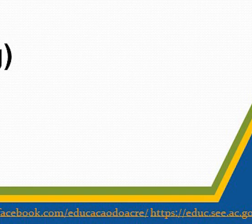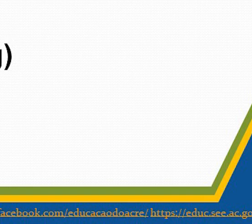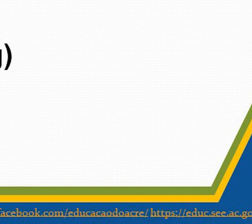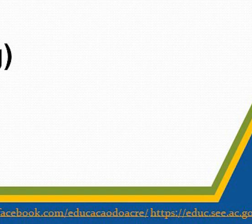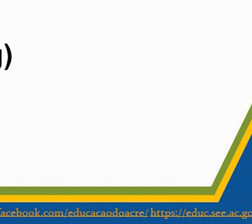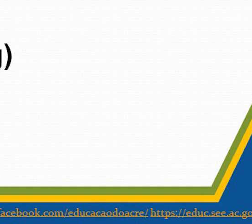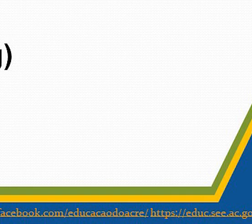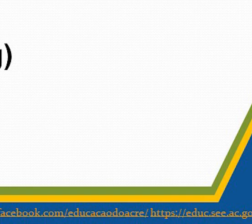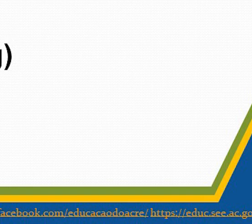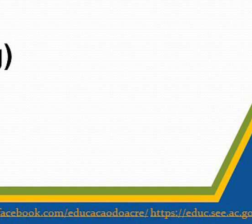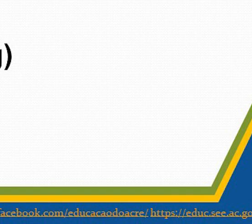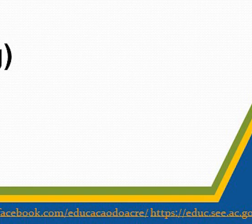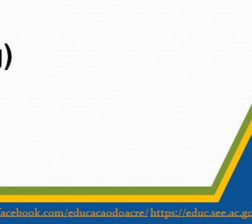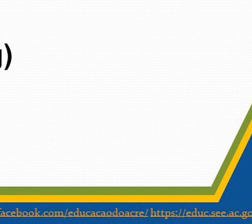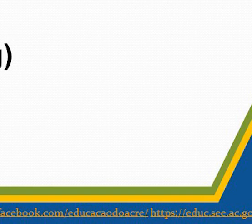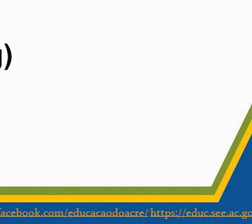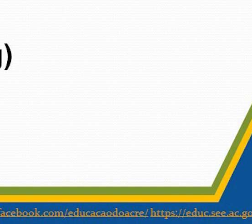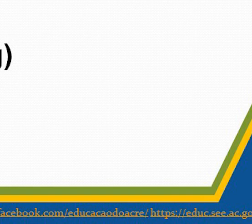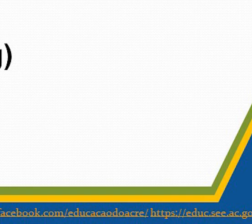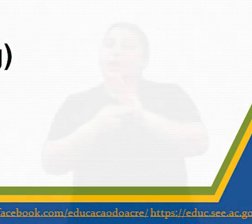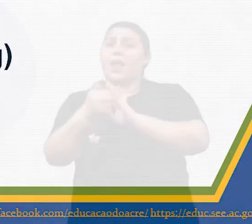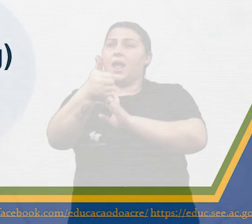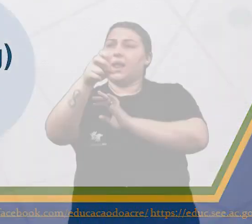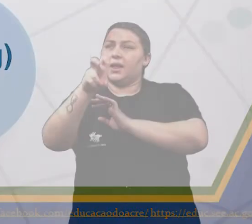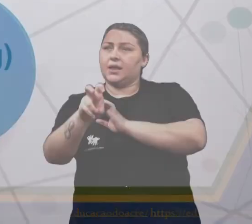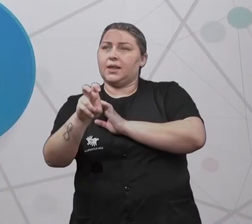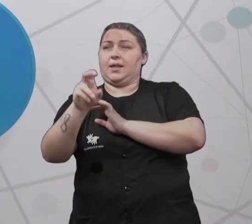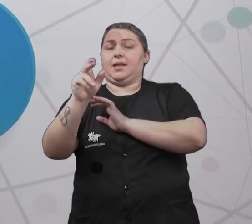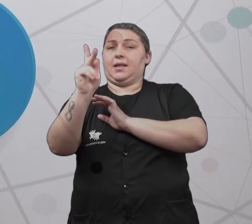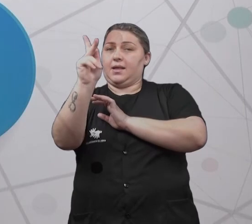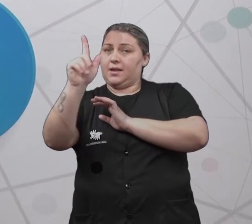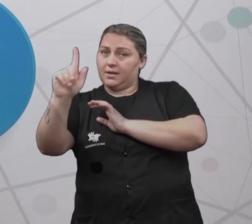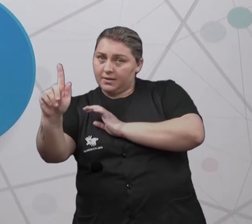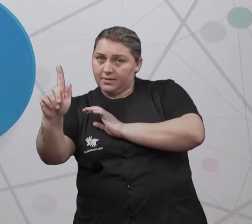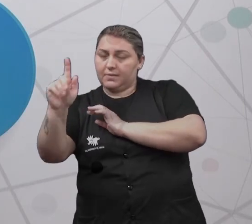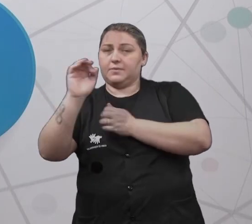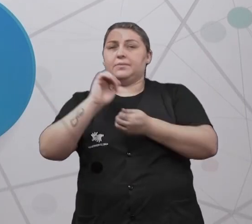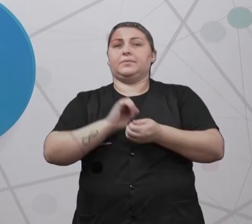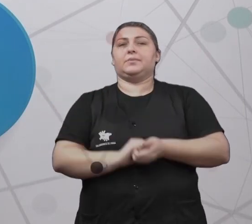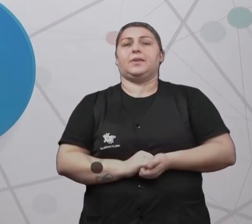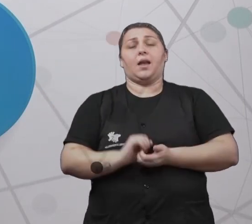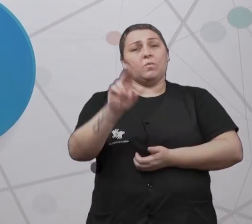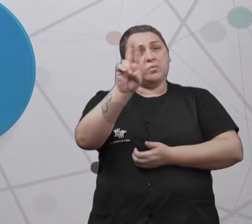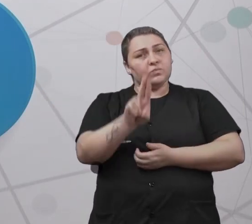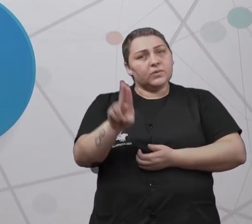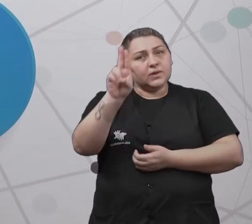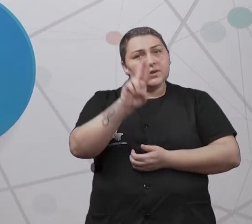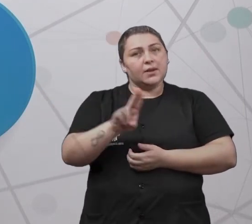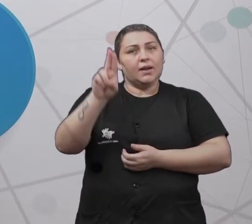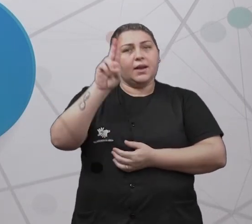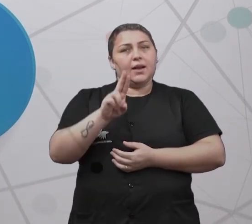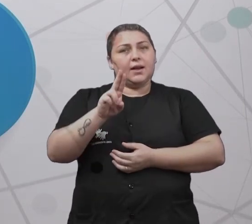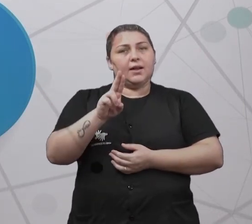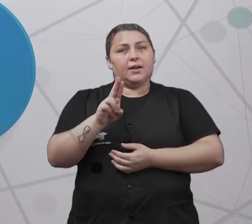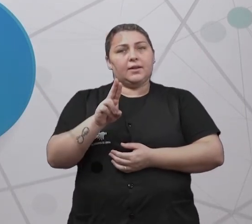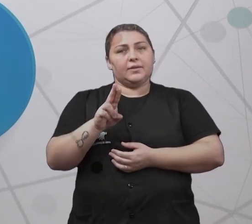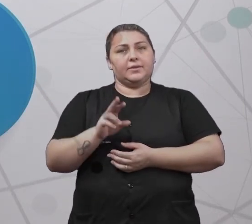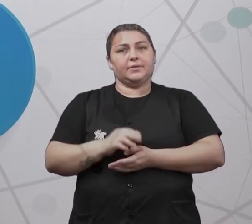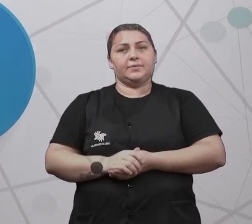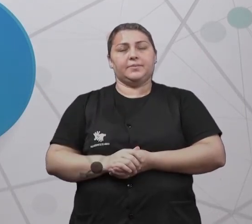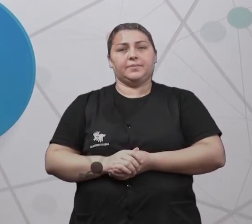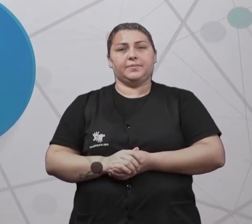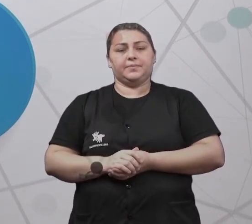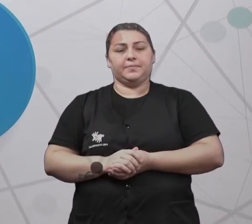ela corresponde a 15 quilogramas. Arroba, ela é muito utilizada, né?